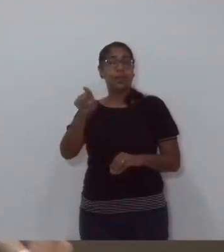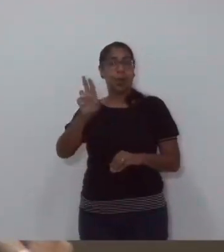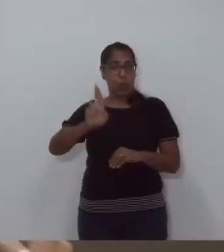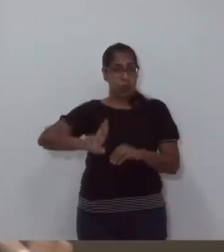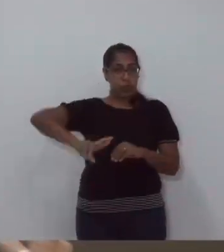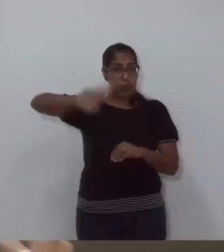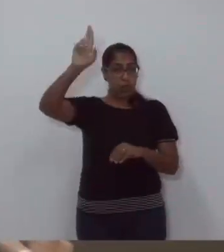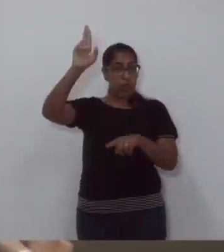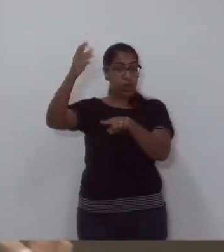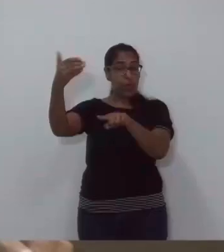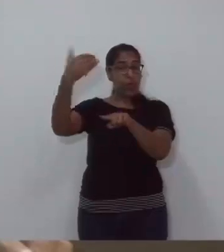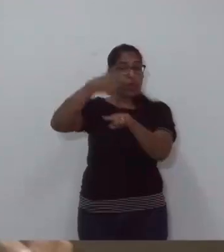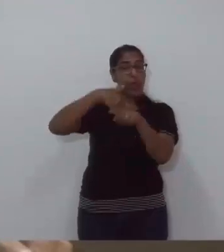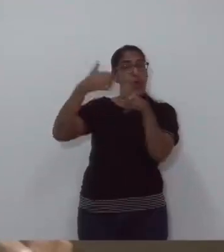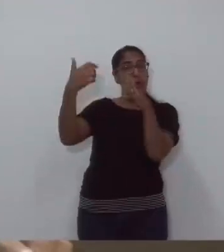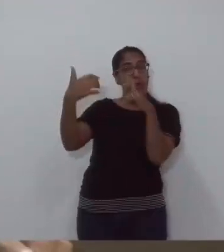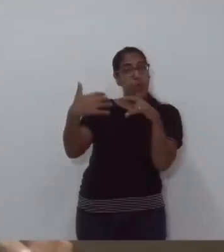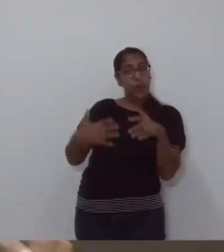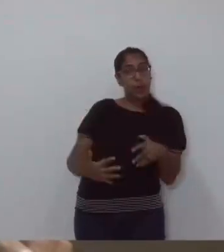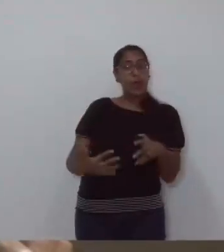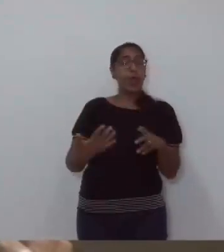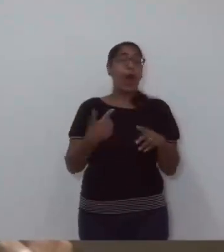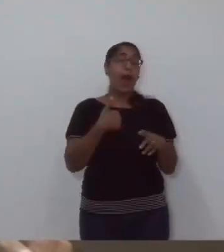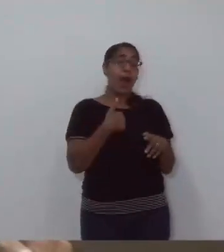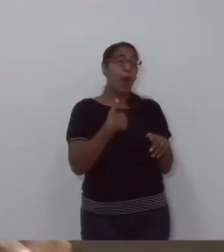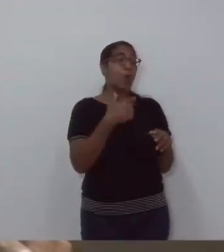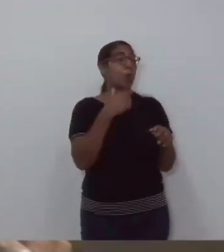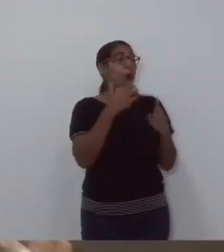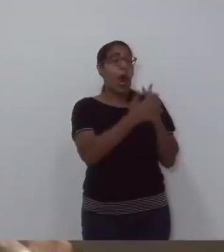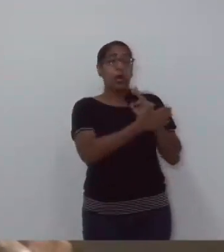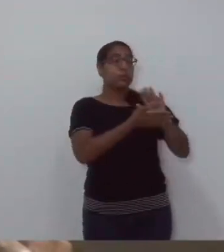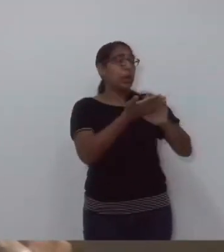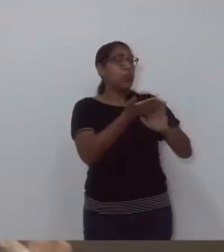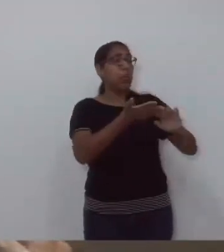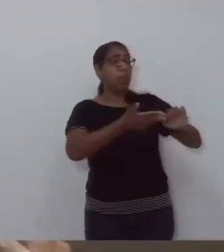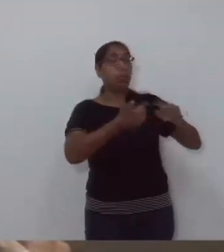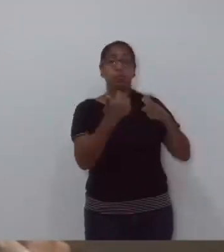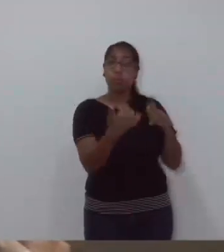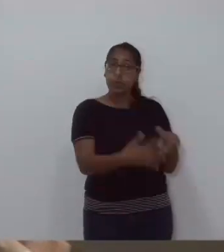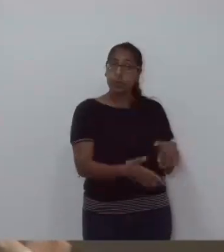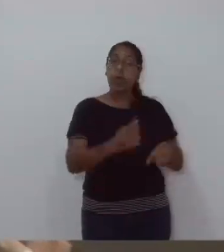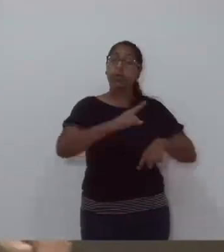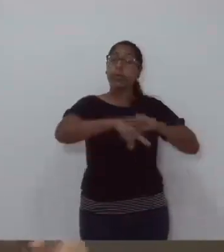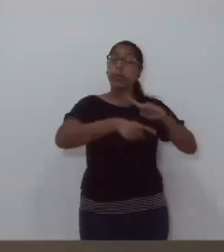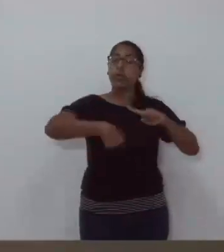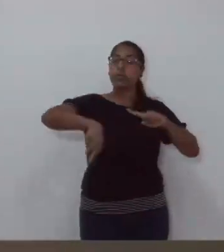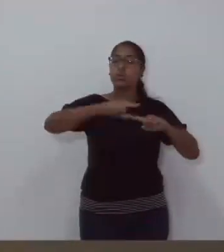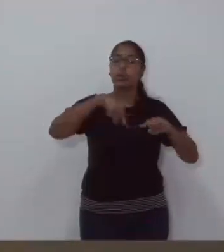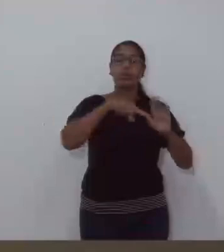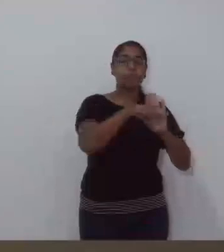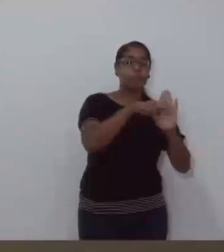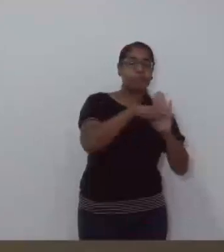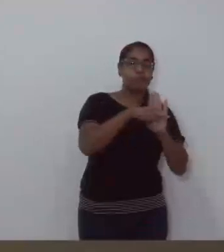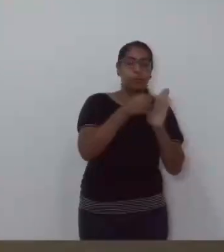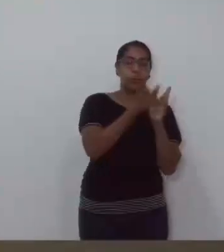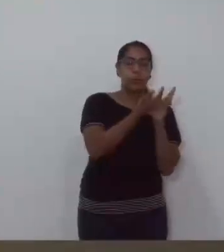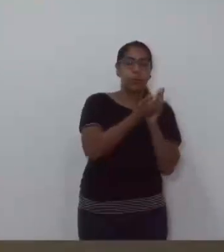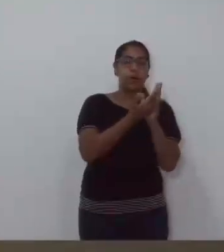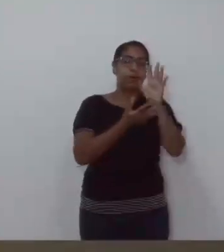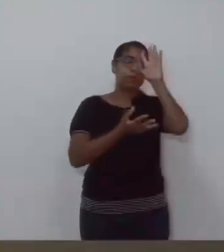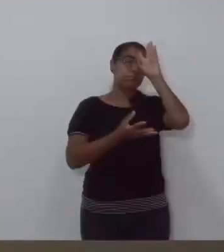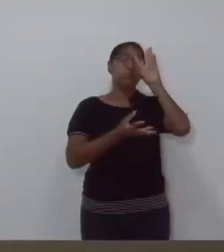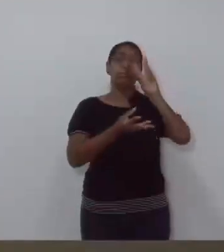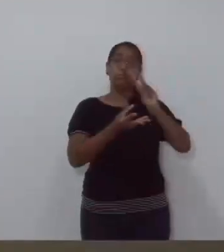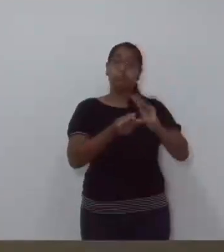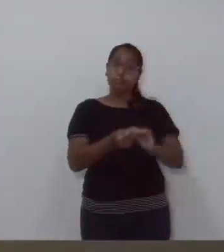poderem apresentar a sua defesa, a sua versão, e depois tirarmos as conclusões. E se deverem eles, ou